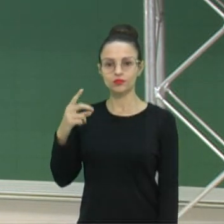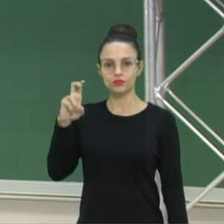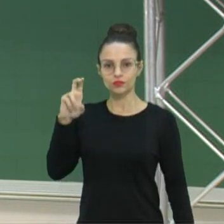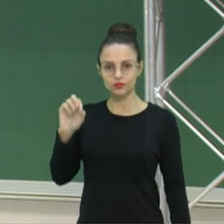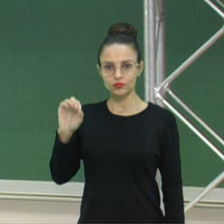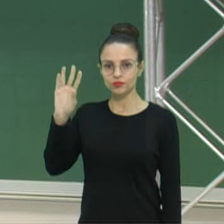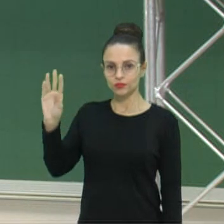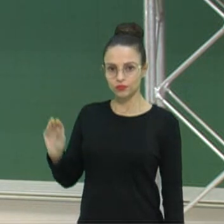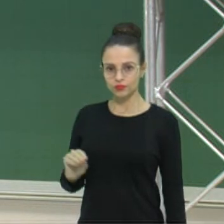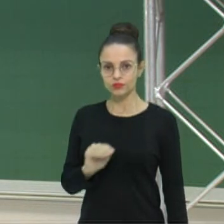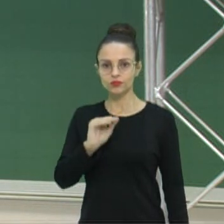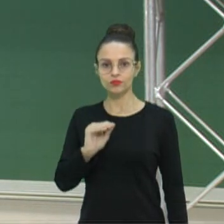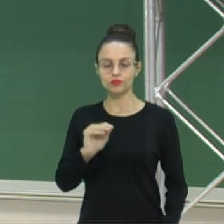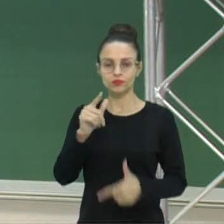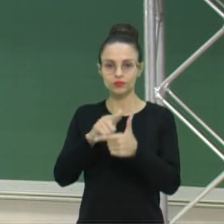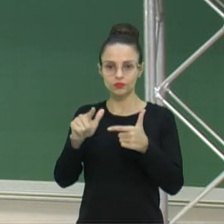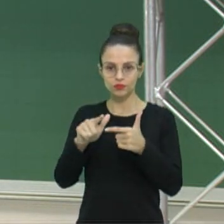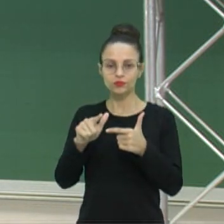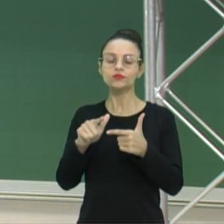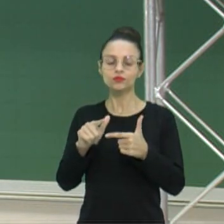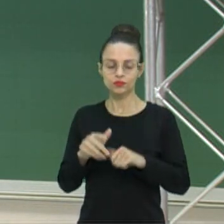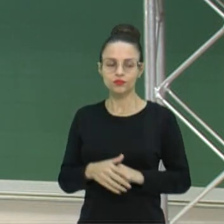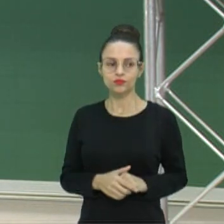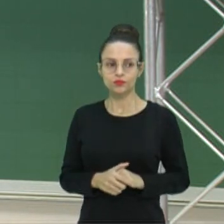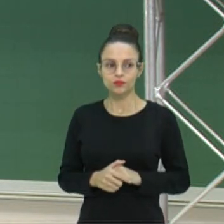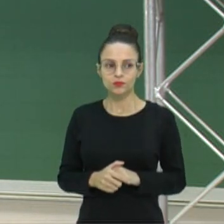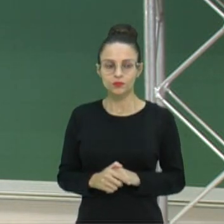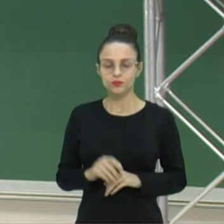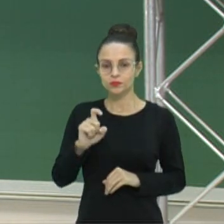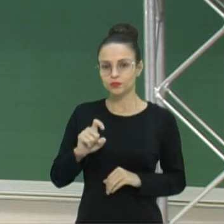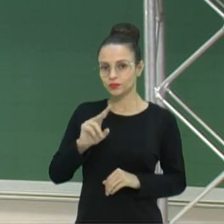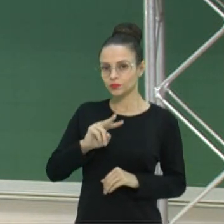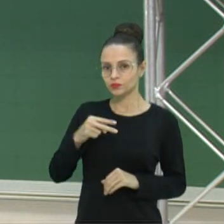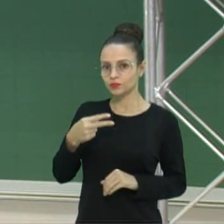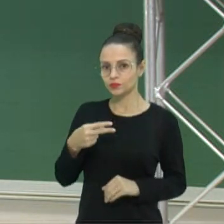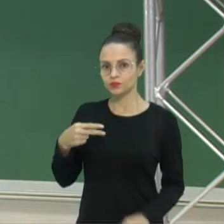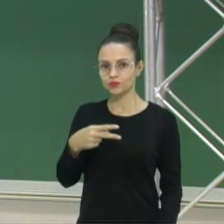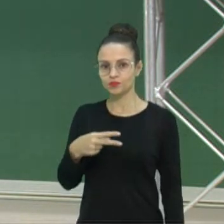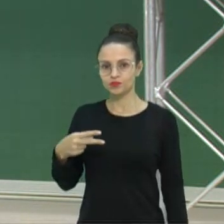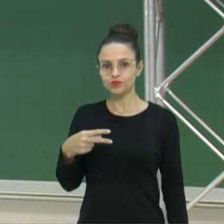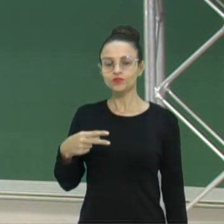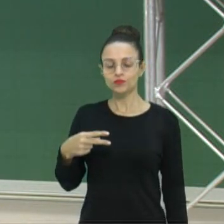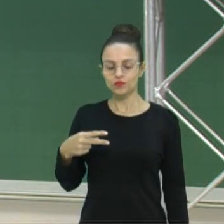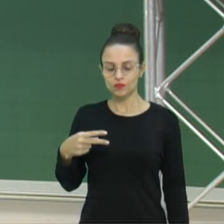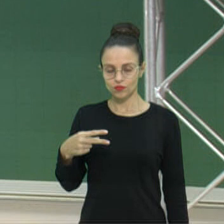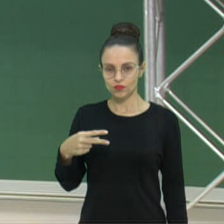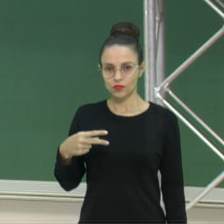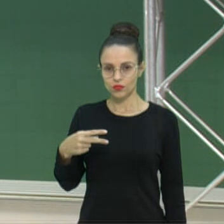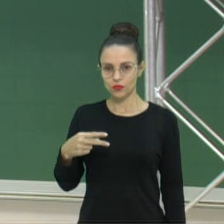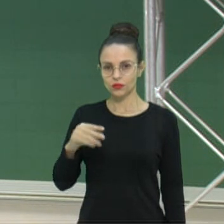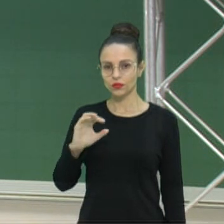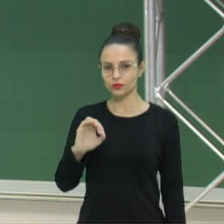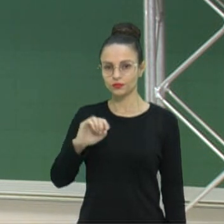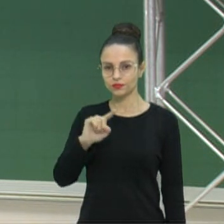150. Eu passo 150 dividindo para o outro lado. X quadrado vai ser igual a